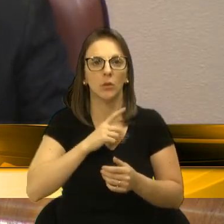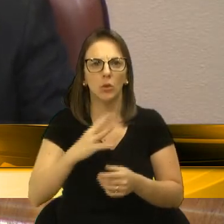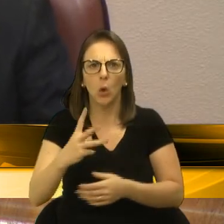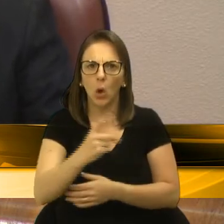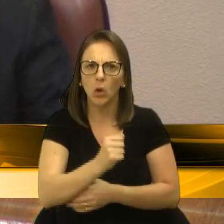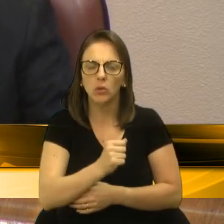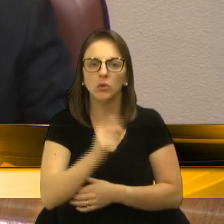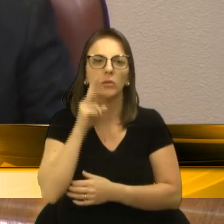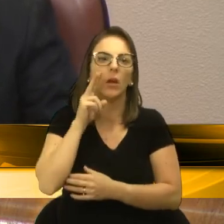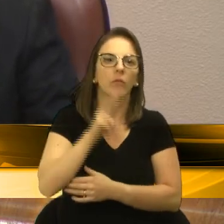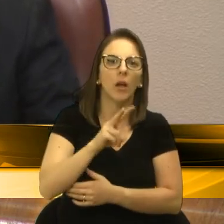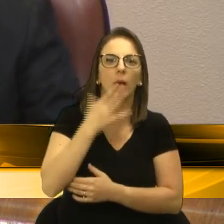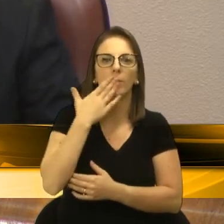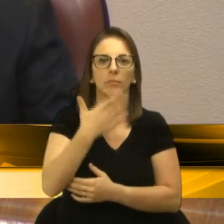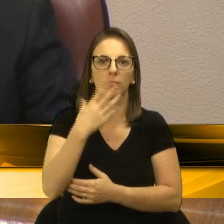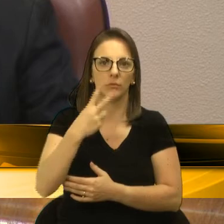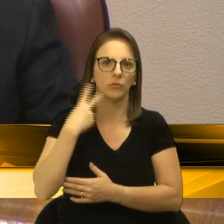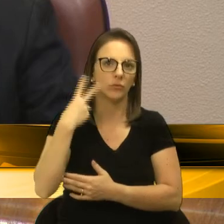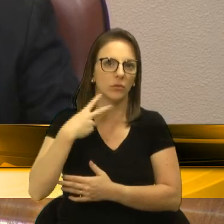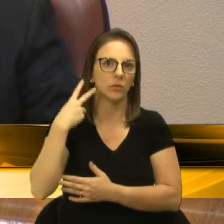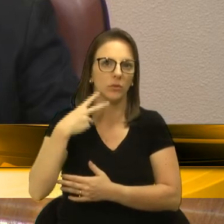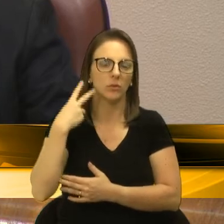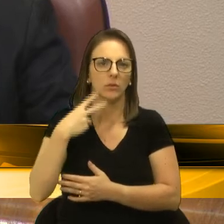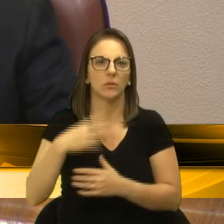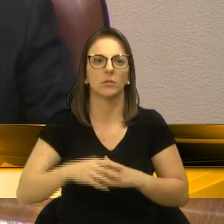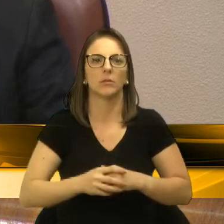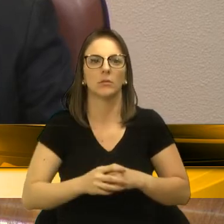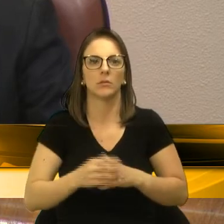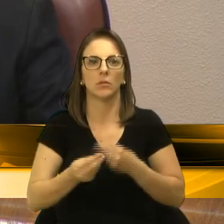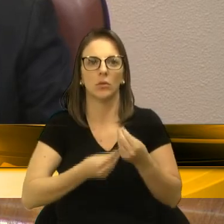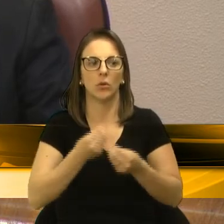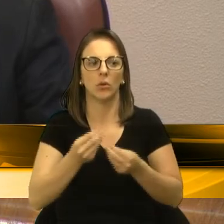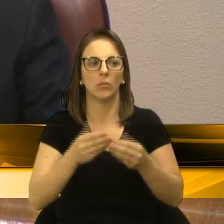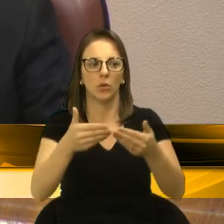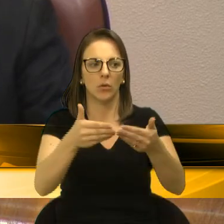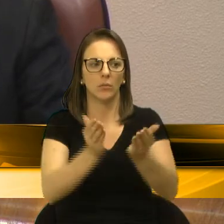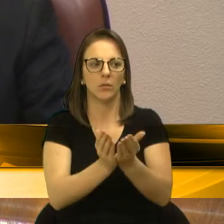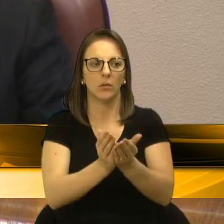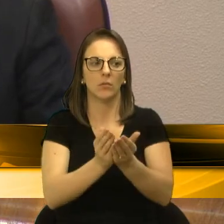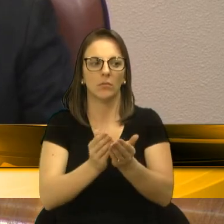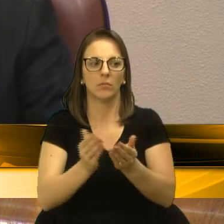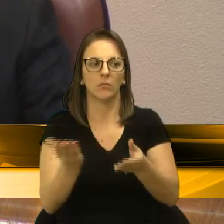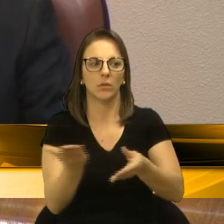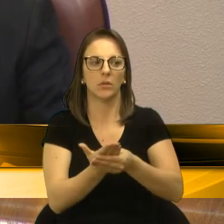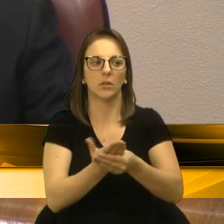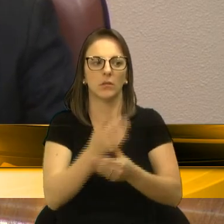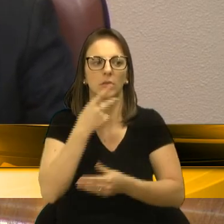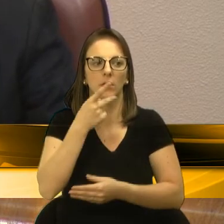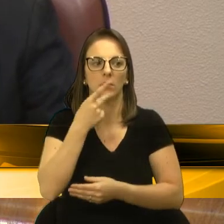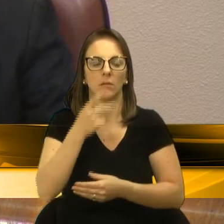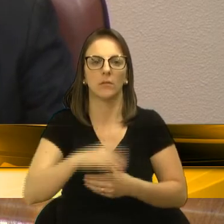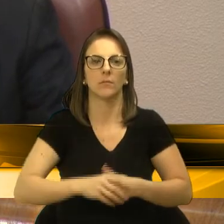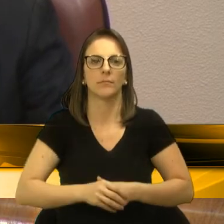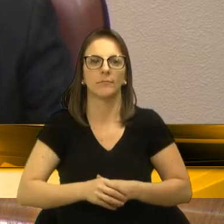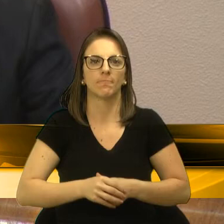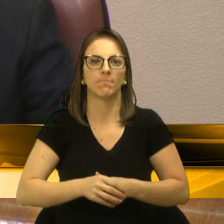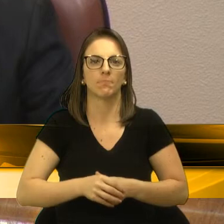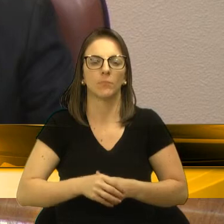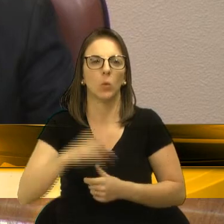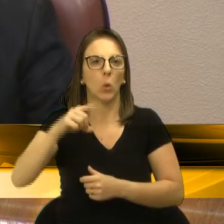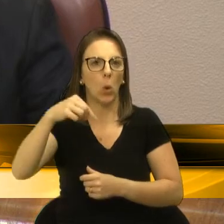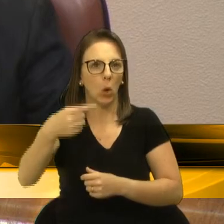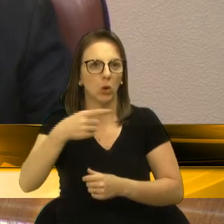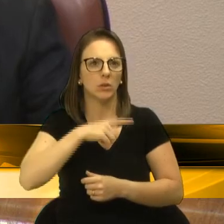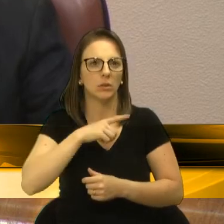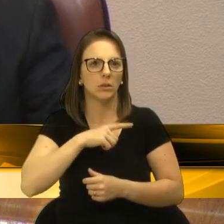foram eleitos, então, o vereador Alceu Tomé como presidente da comissão processante, a vereadora Paula como relatora e o outro componente, o vereador